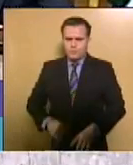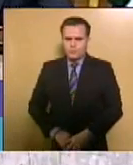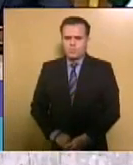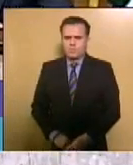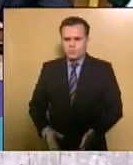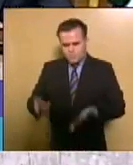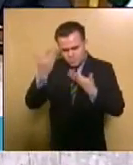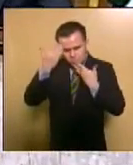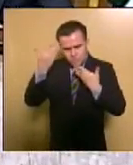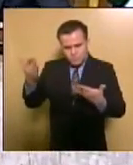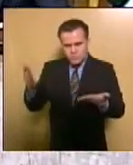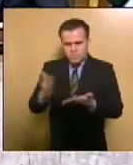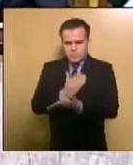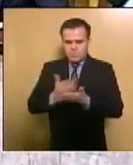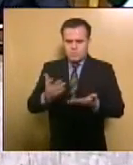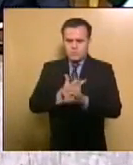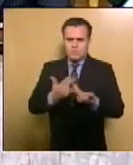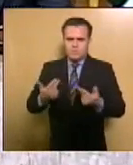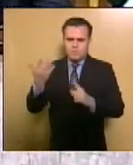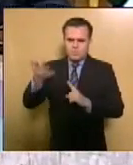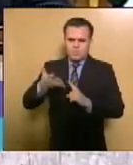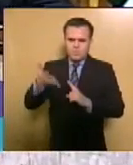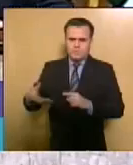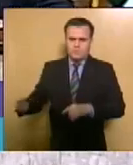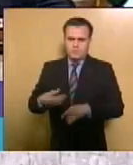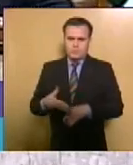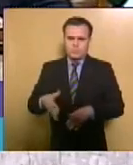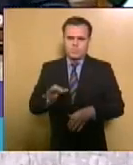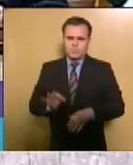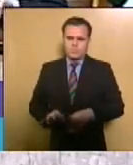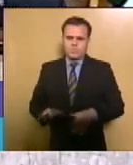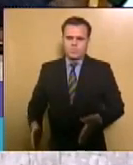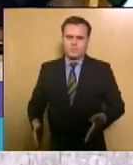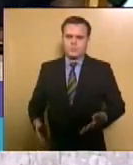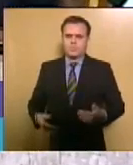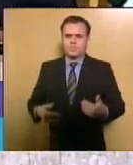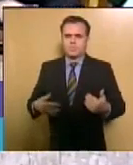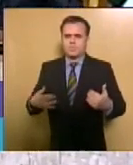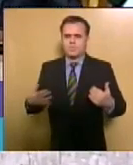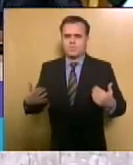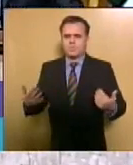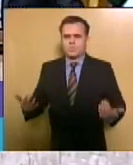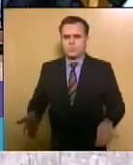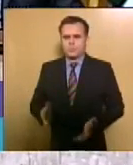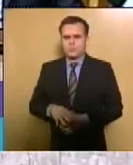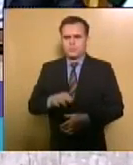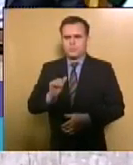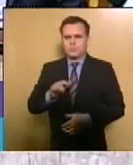Obrigado tem algumas coisas que é nova palestra mas vamos ver é